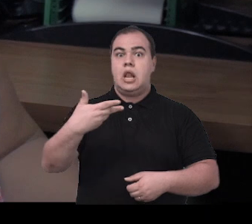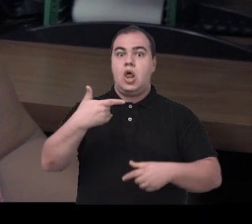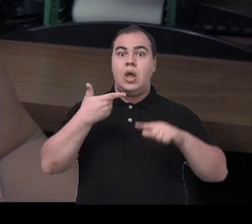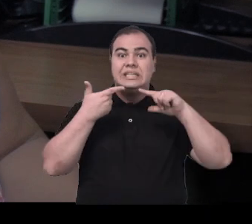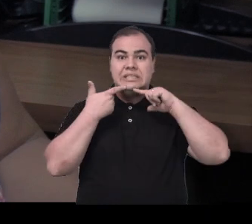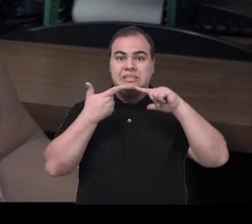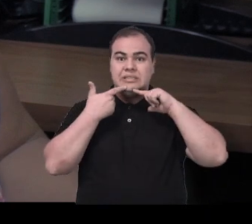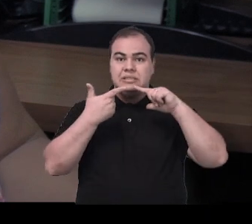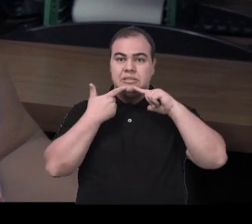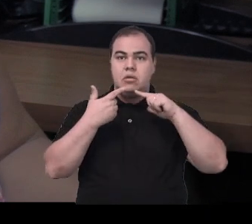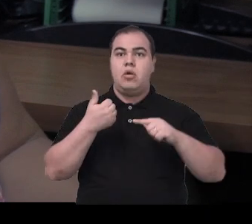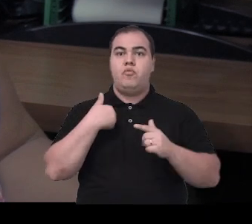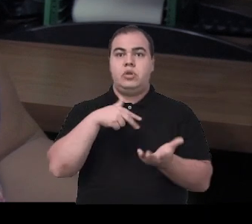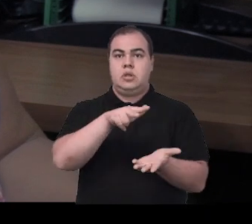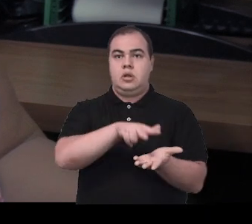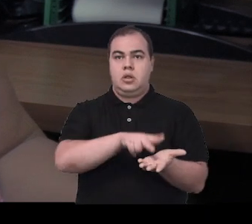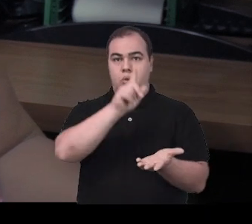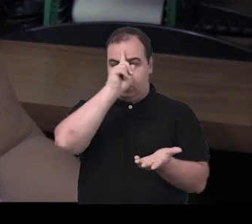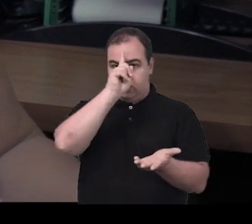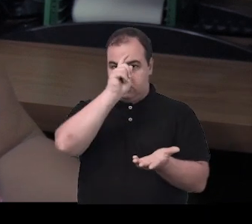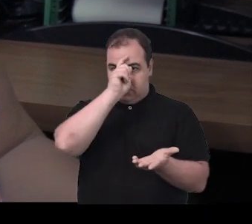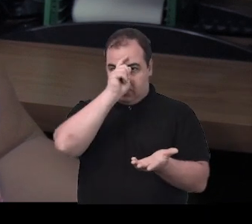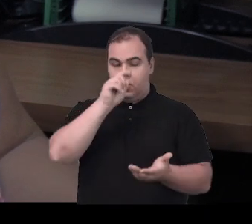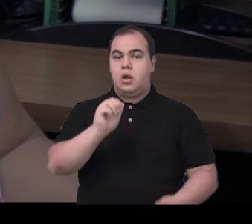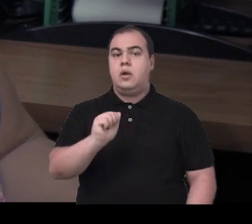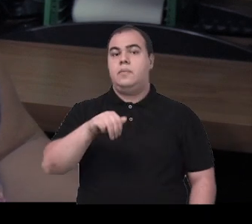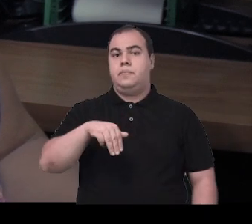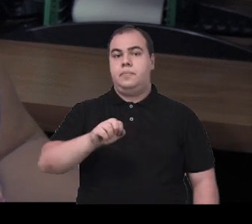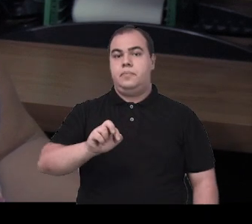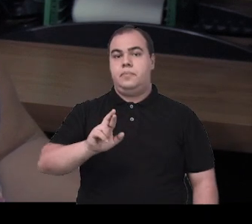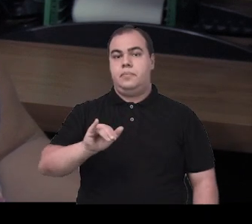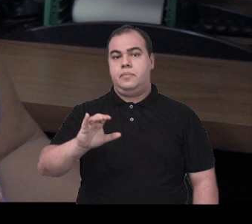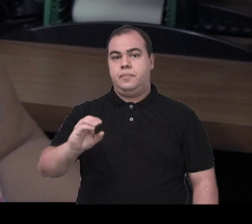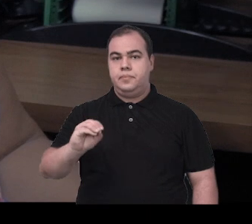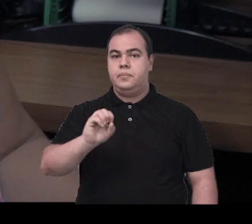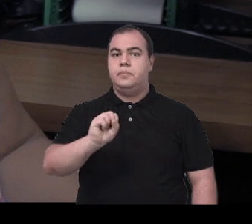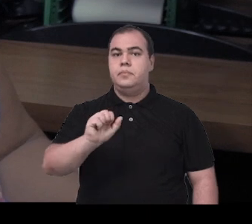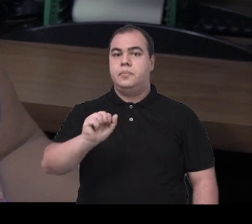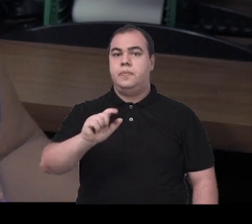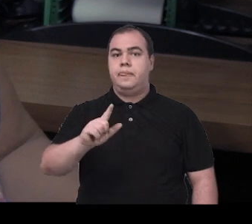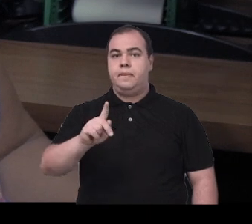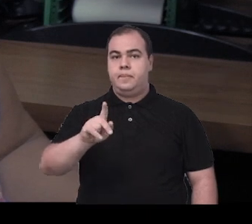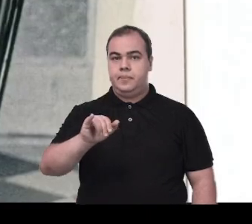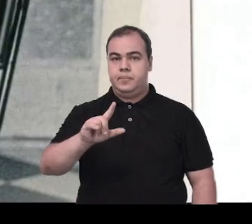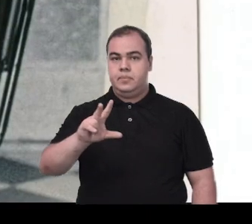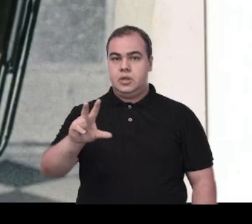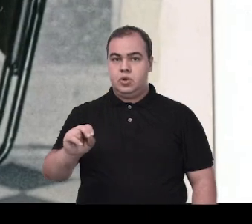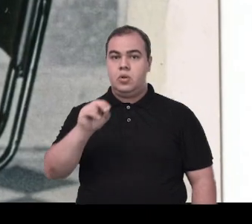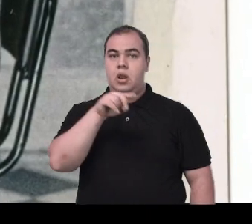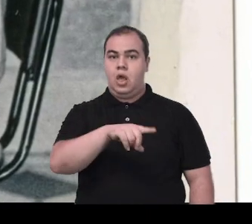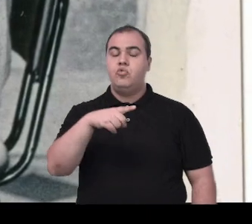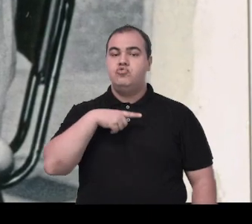né? E eu fui internada no Hospital Américo Bairro de Itapira. E lá eu